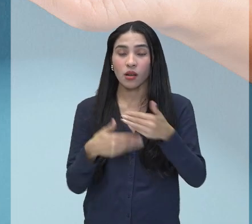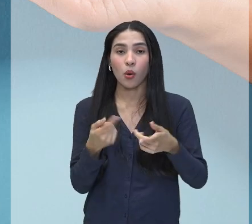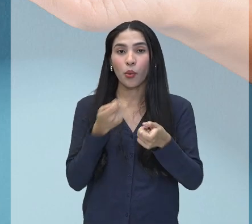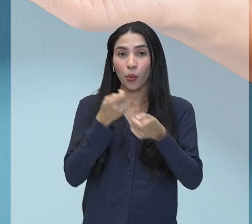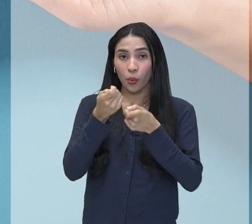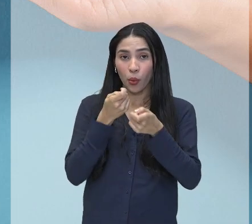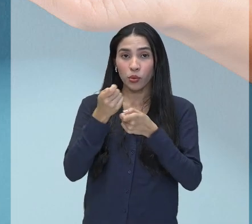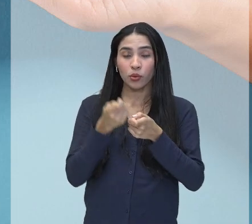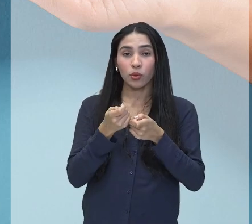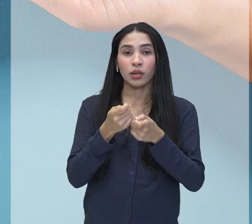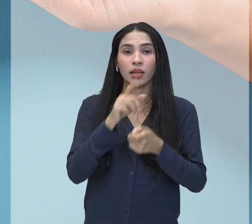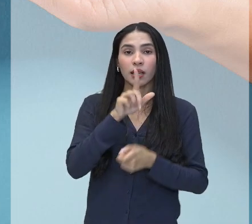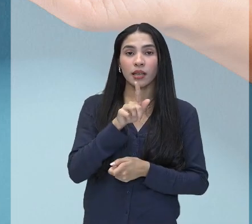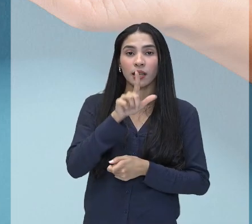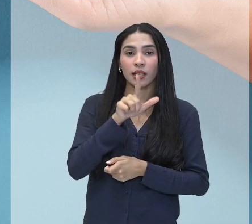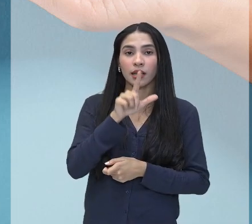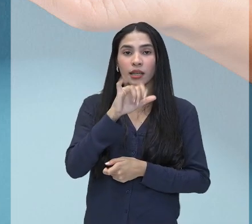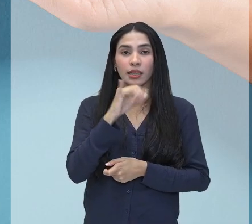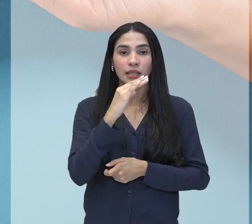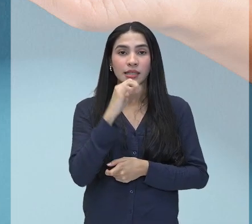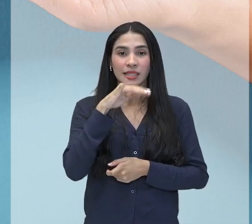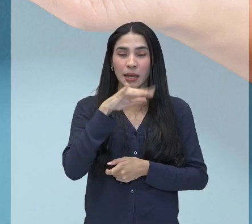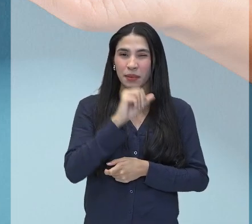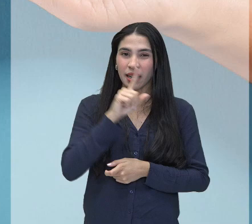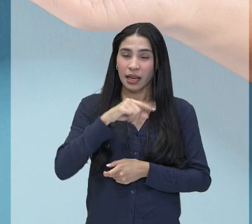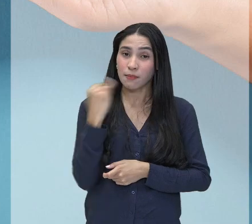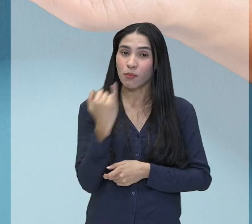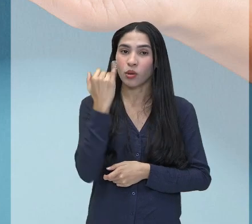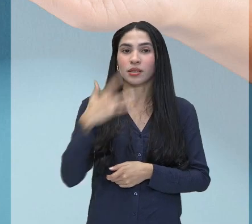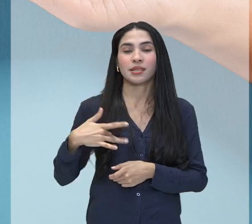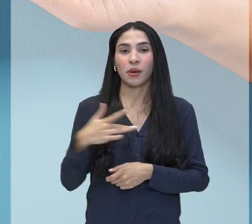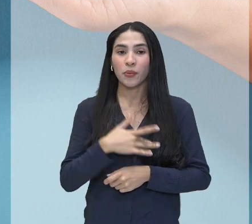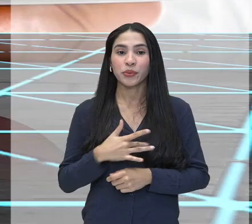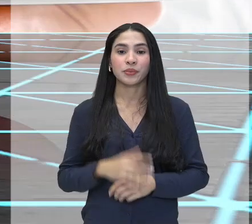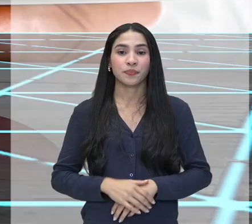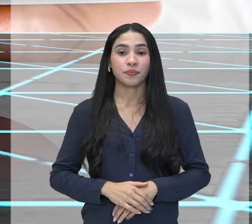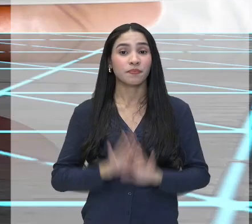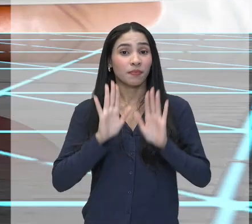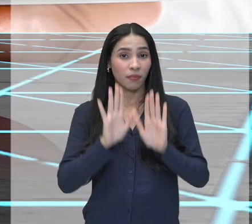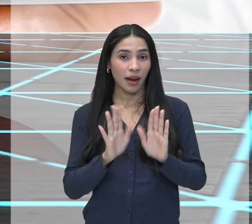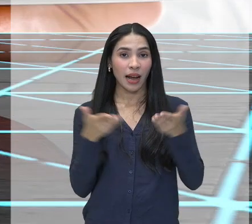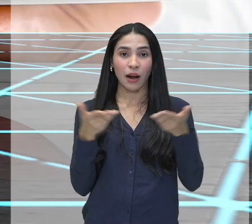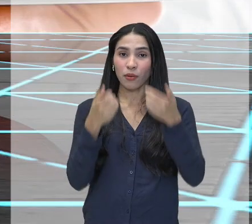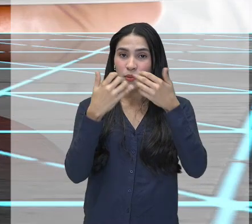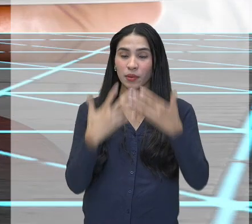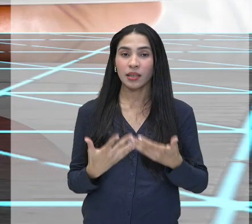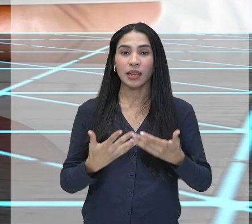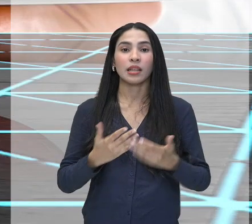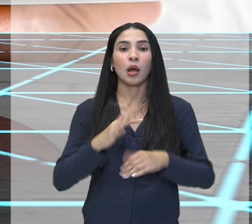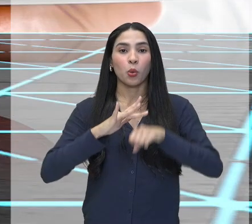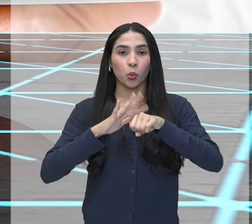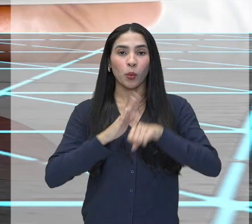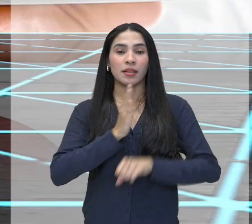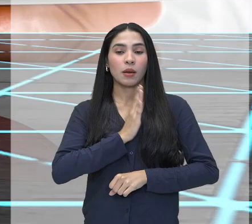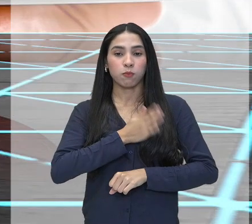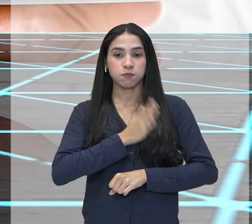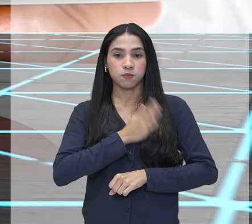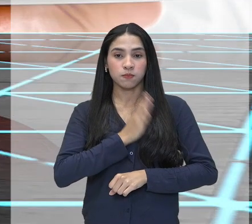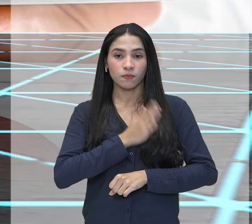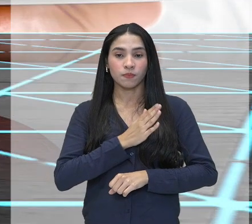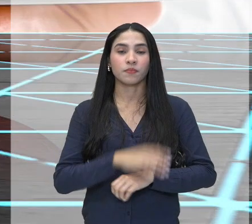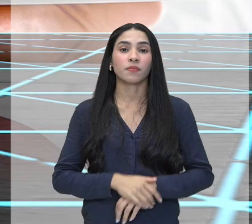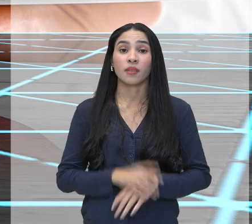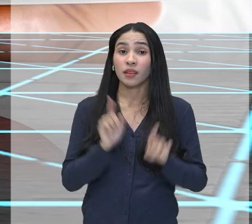controle glicêmico, que é super importante para a nossa saúde. Agora, falando sobre doenças cardiovasculares, né, é um termo